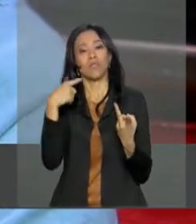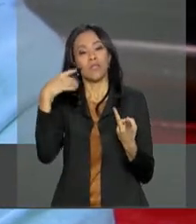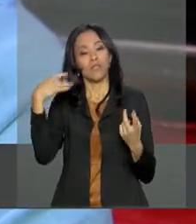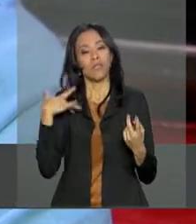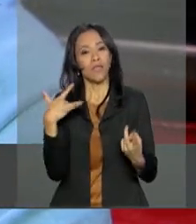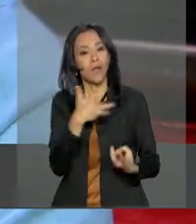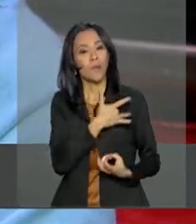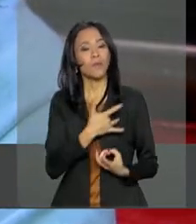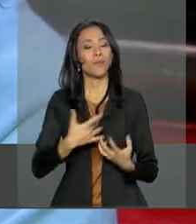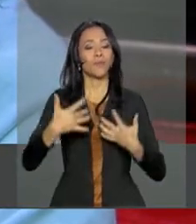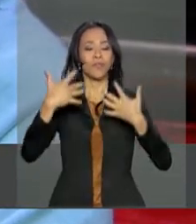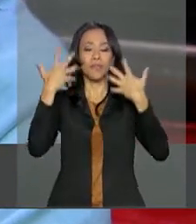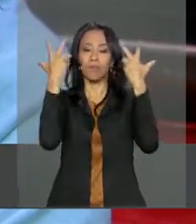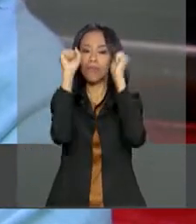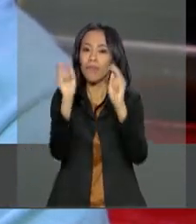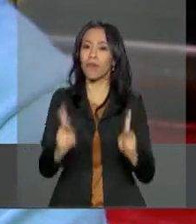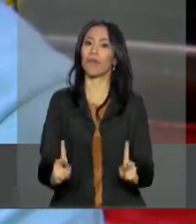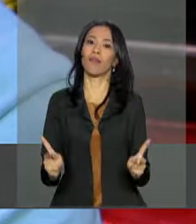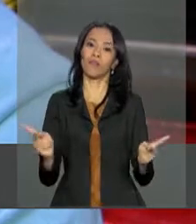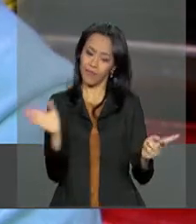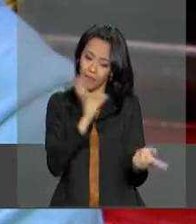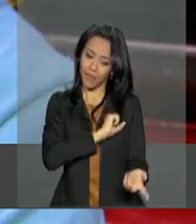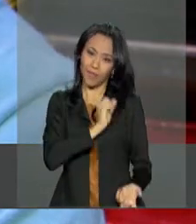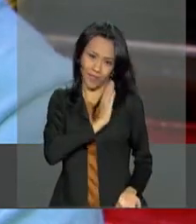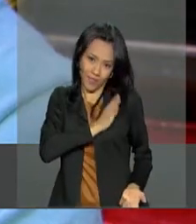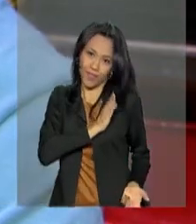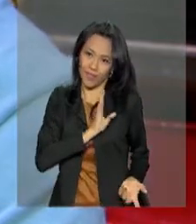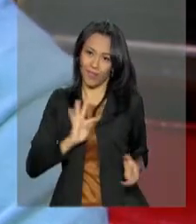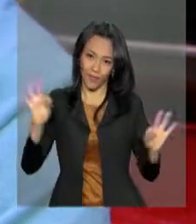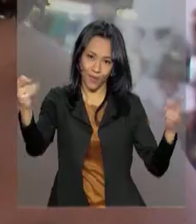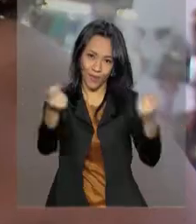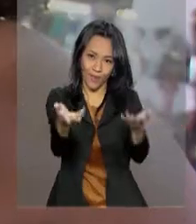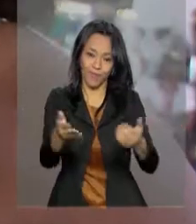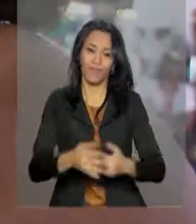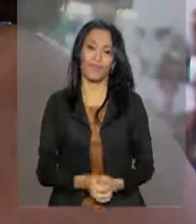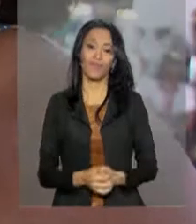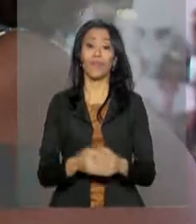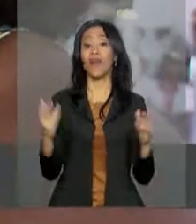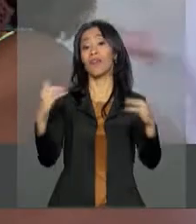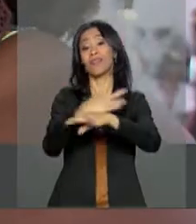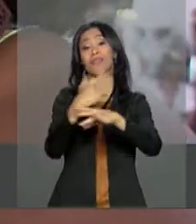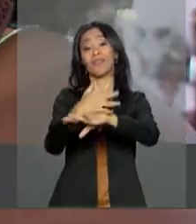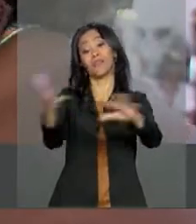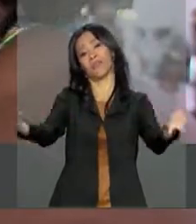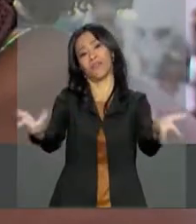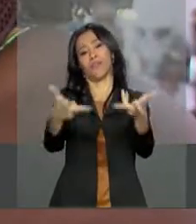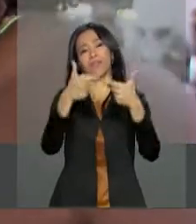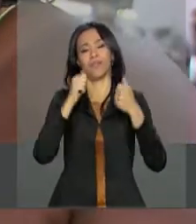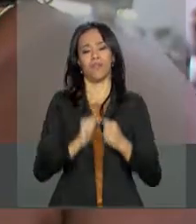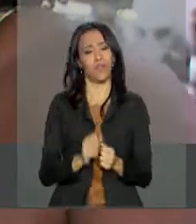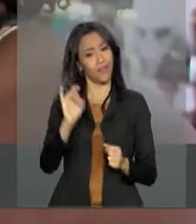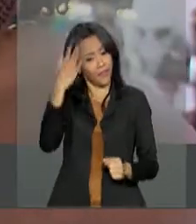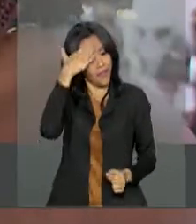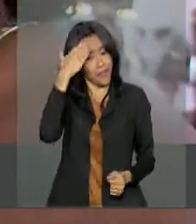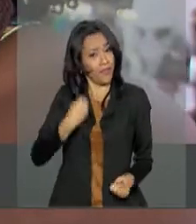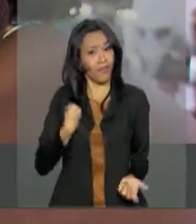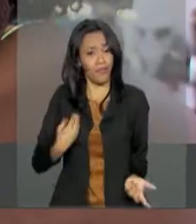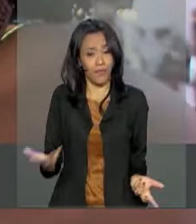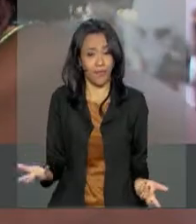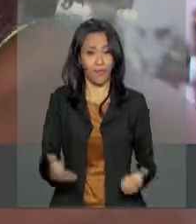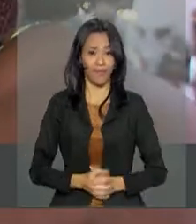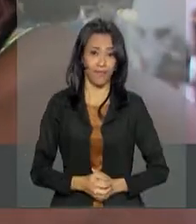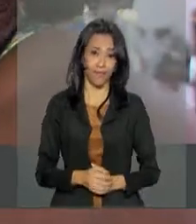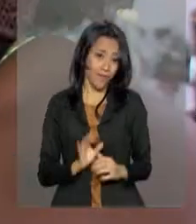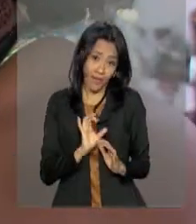tranqüilidade com uma em paz e amor no coração de todos os bichos que a cidade é maravilhosa só saber viver